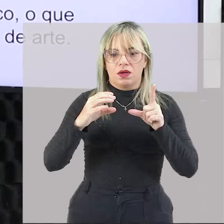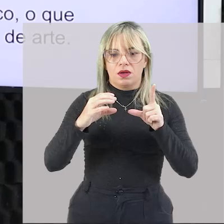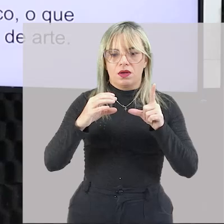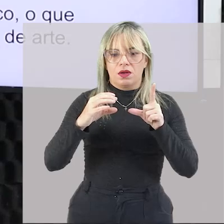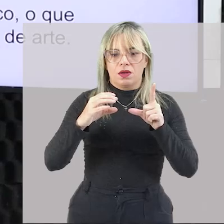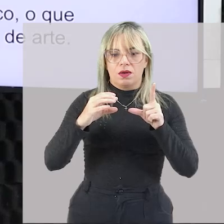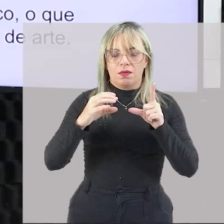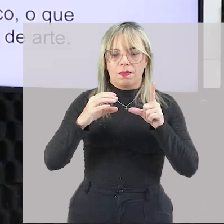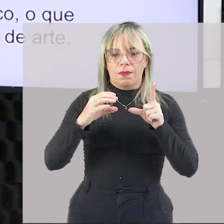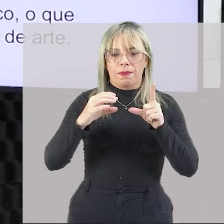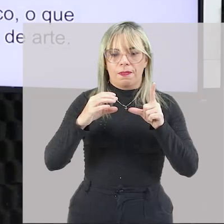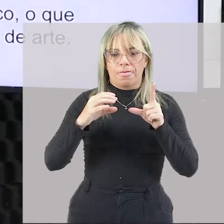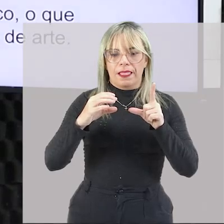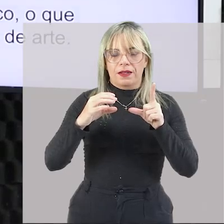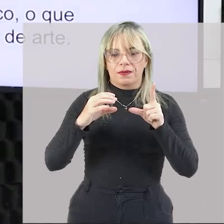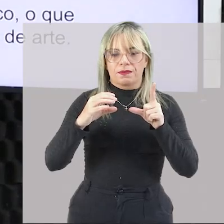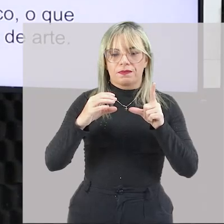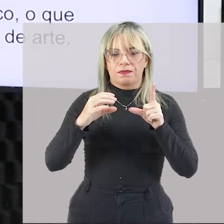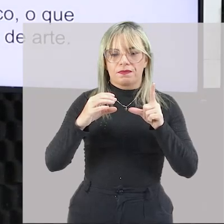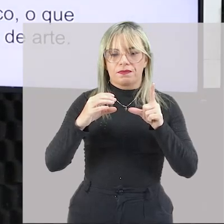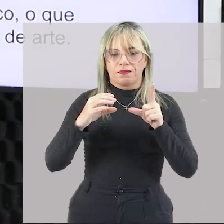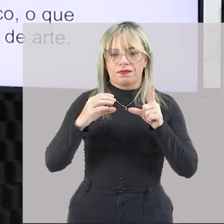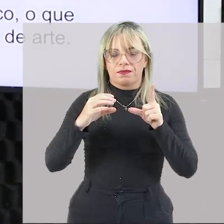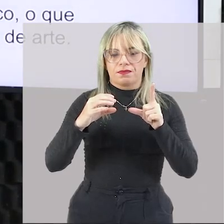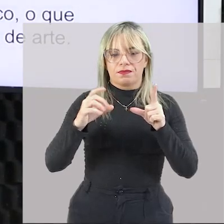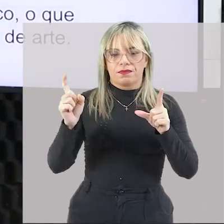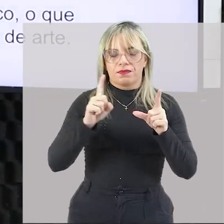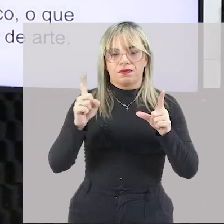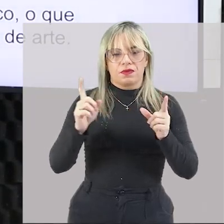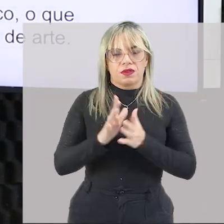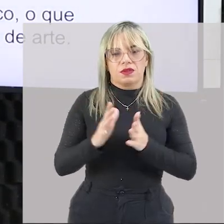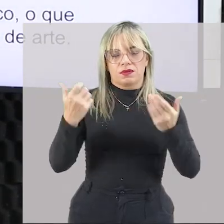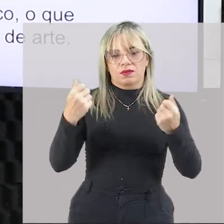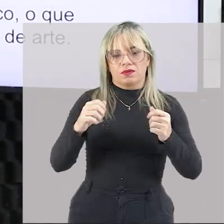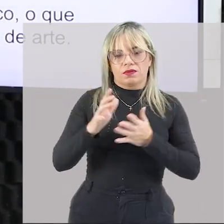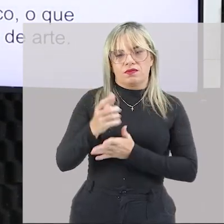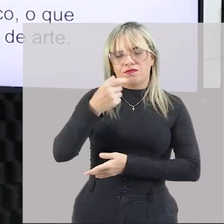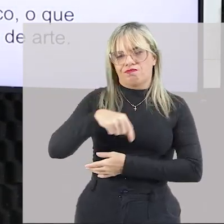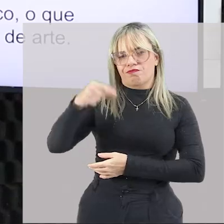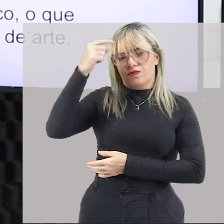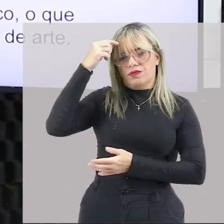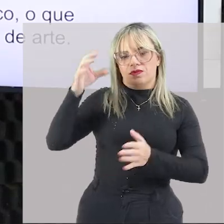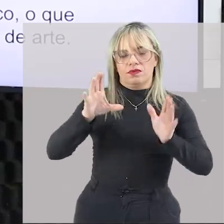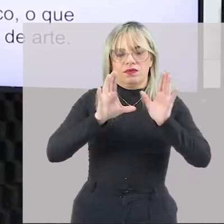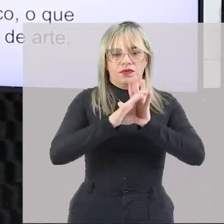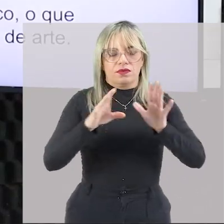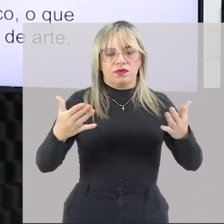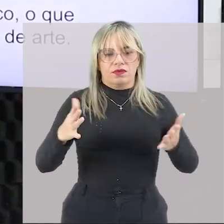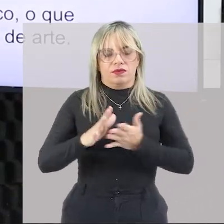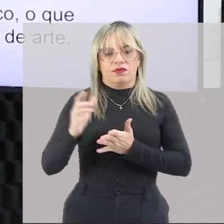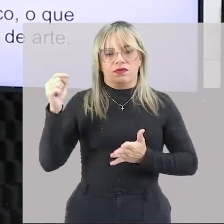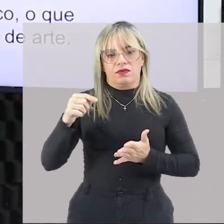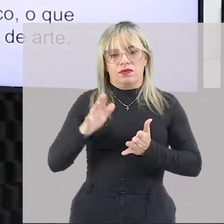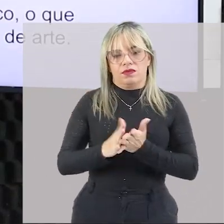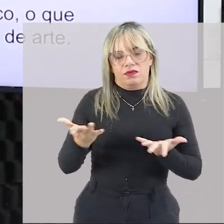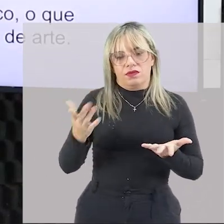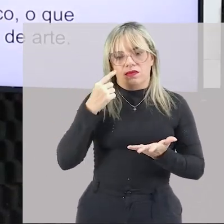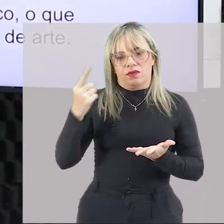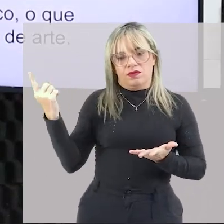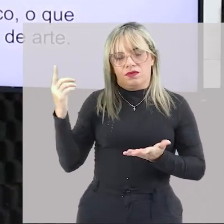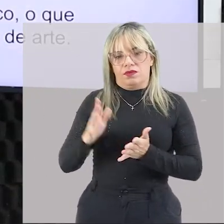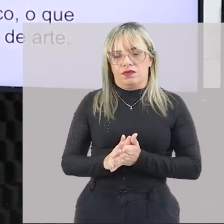espaço do museu que integra diversas linguagens artísticas. Não, eu não preciso pensar nesse conceito. O conceito existe, mas para essa obra é bem